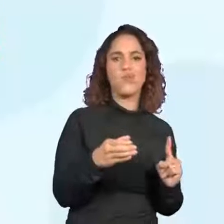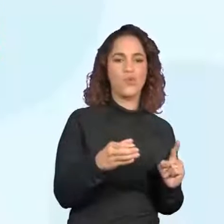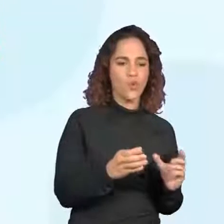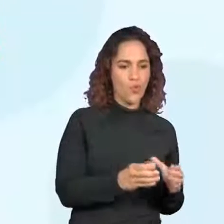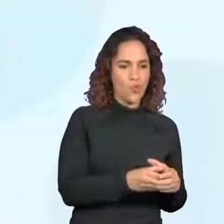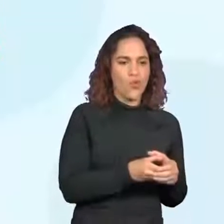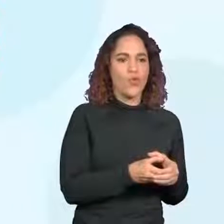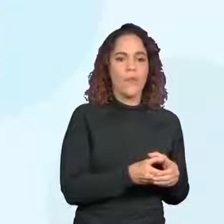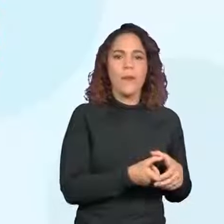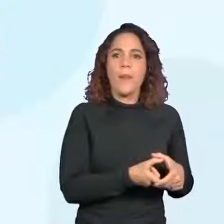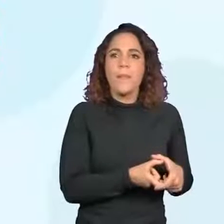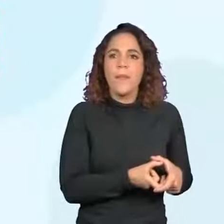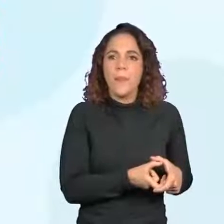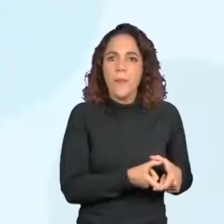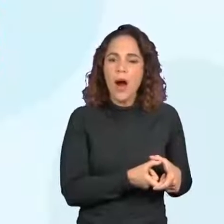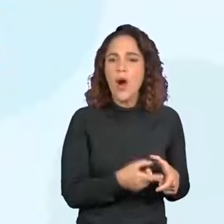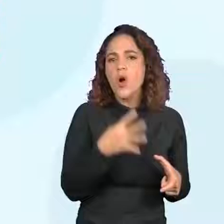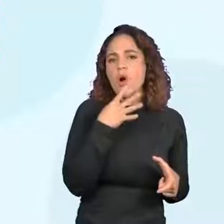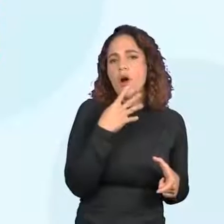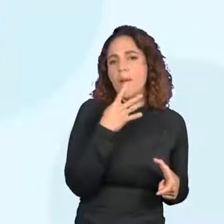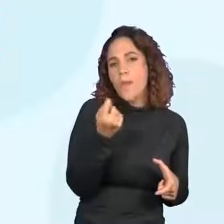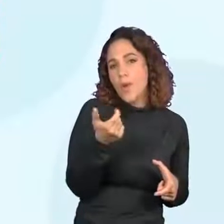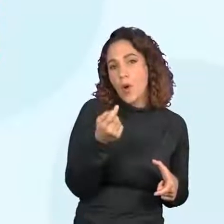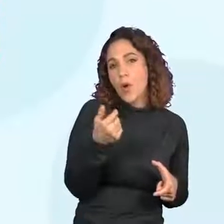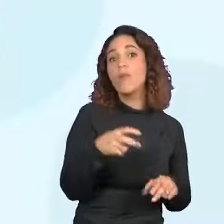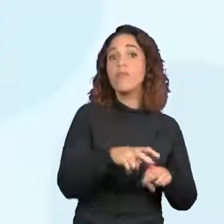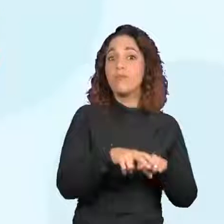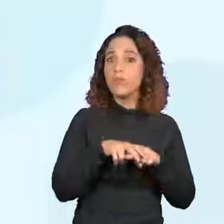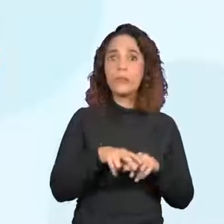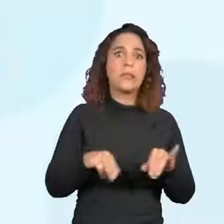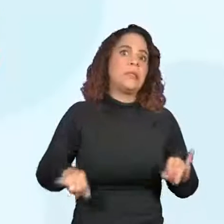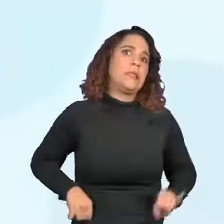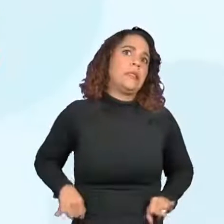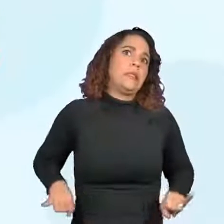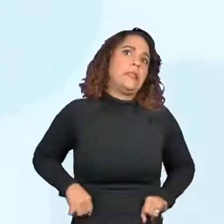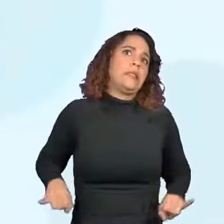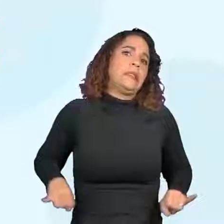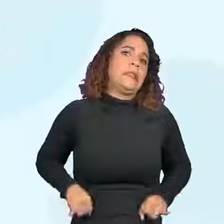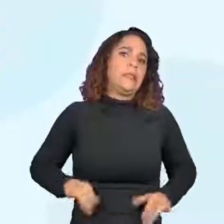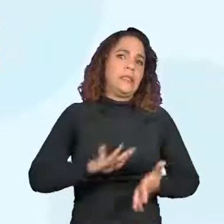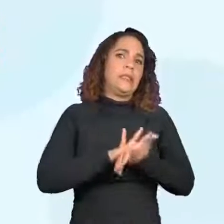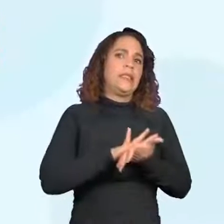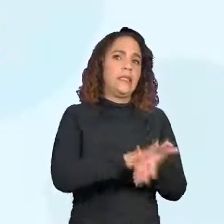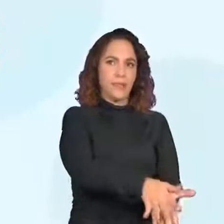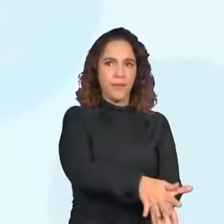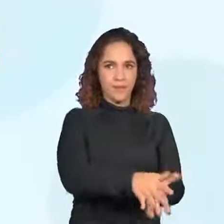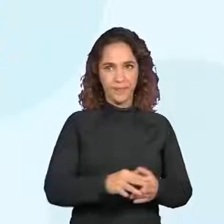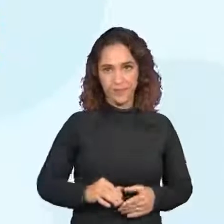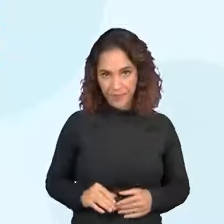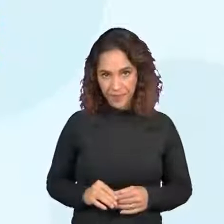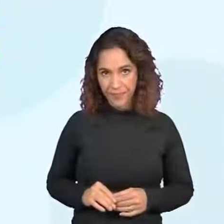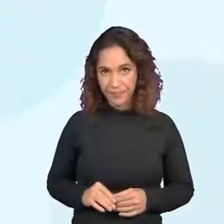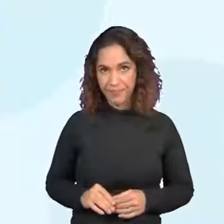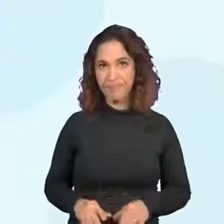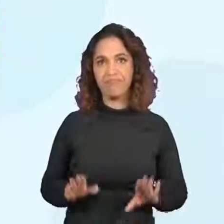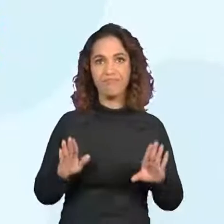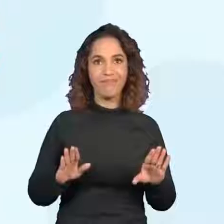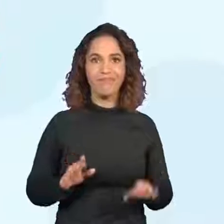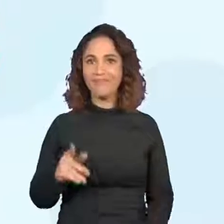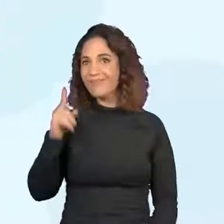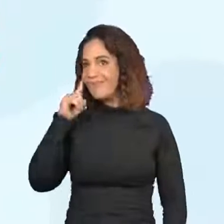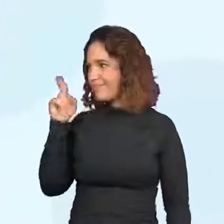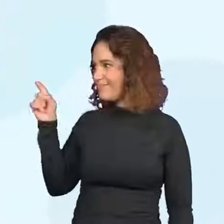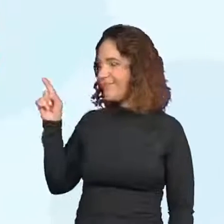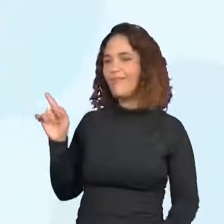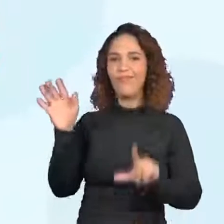ou conhecido e, por isso, sofre com vários tipos de discriminação. Gente, eu coloquei uma